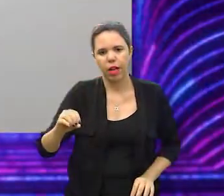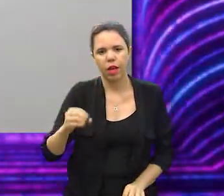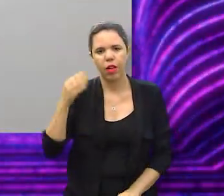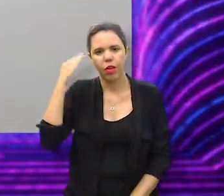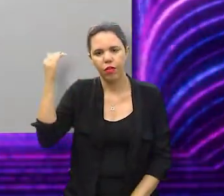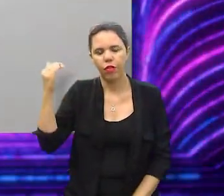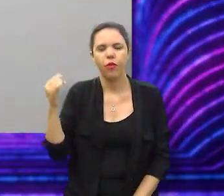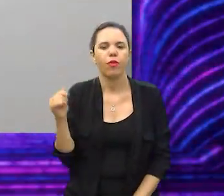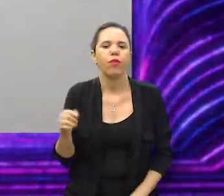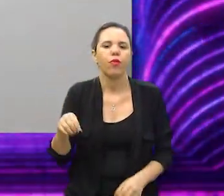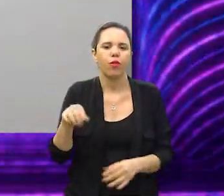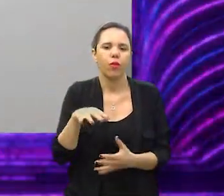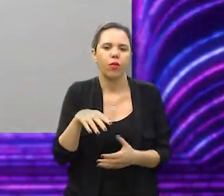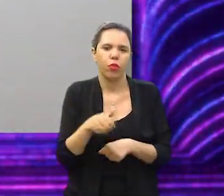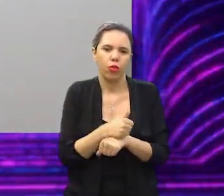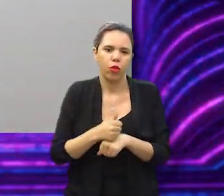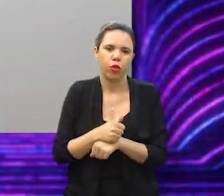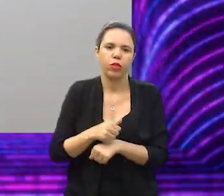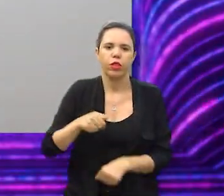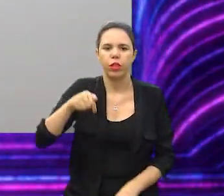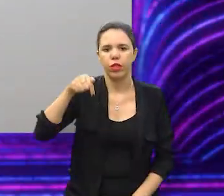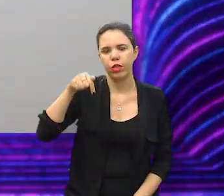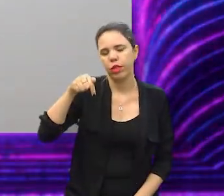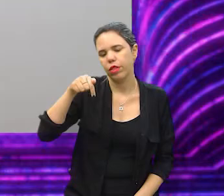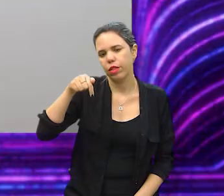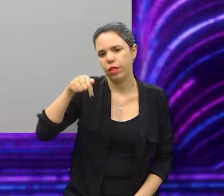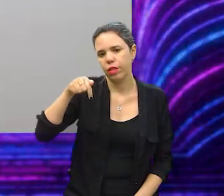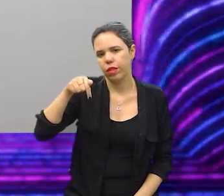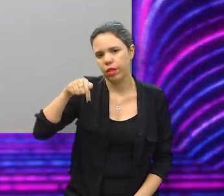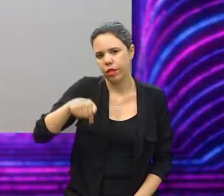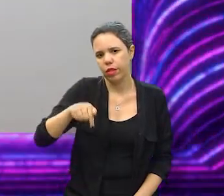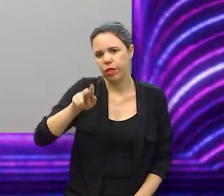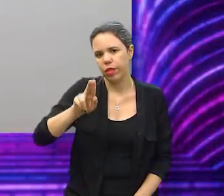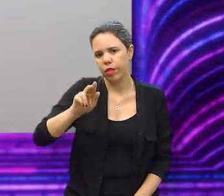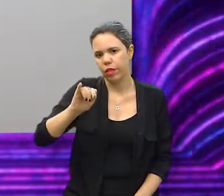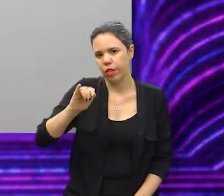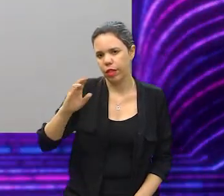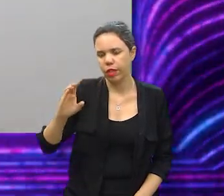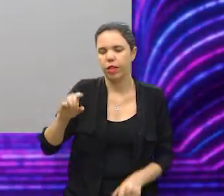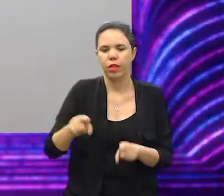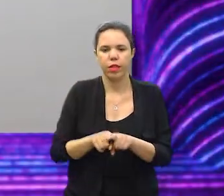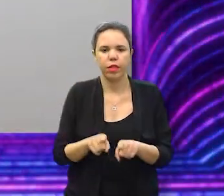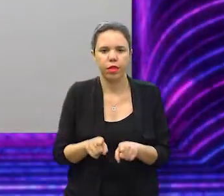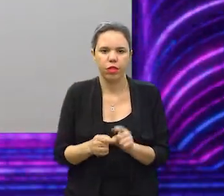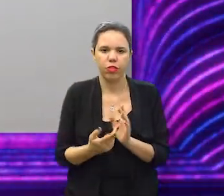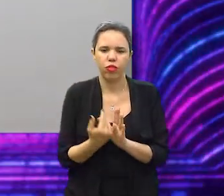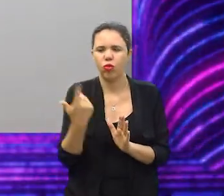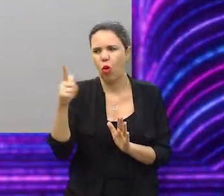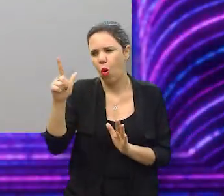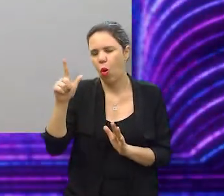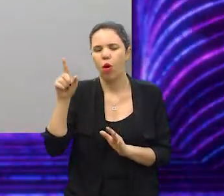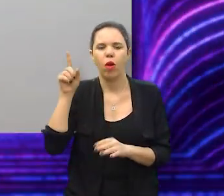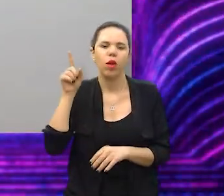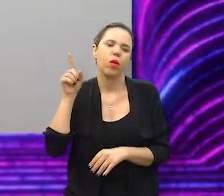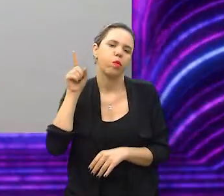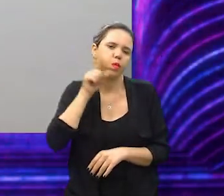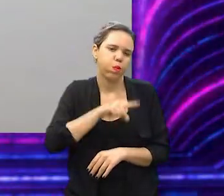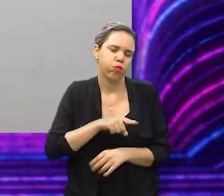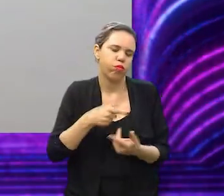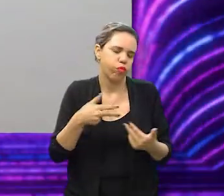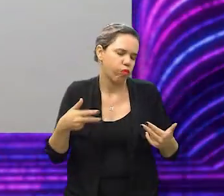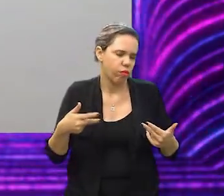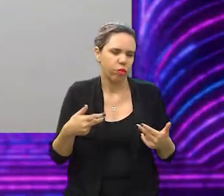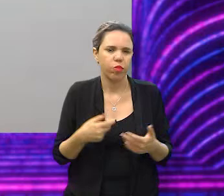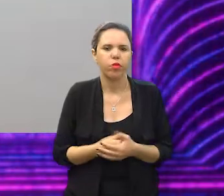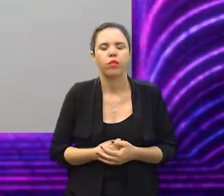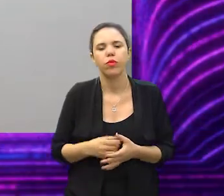conhecido no mundo geek. Ele já desenhou para indústria americana, ele desenhou a Red Sonja, que